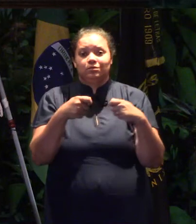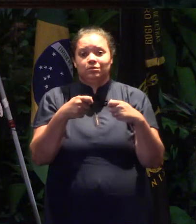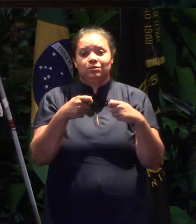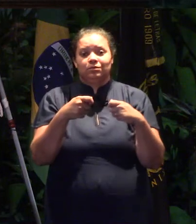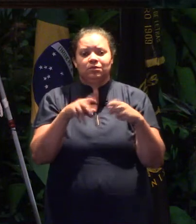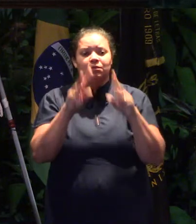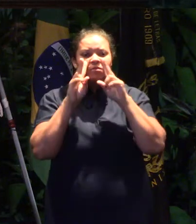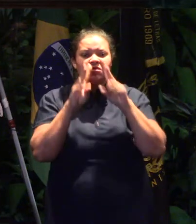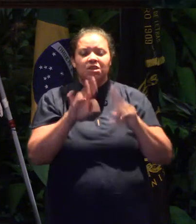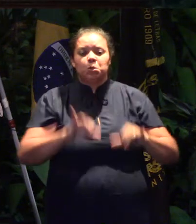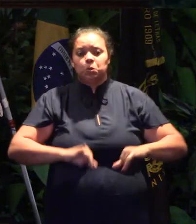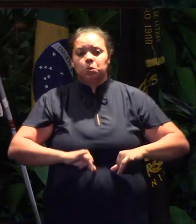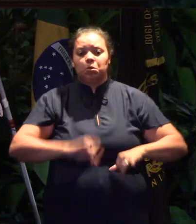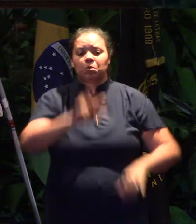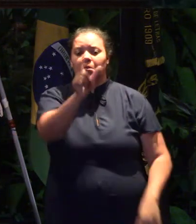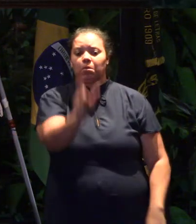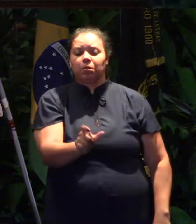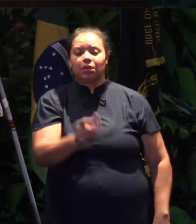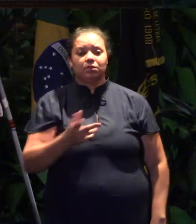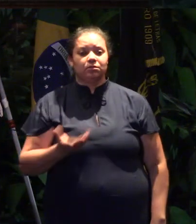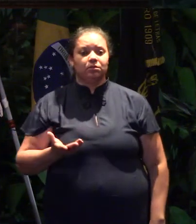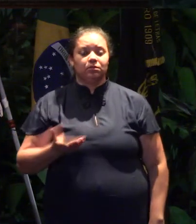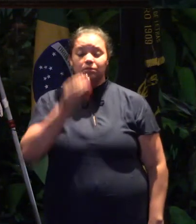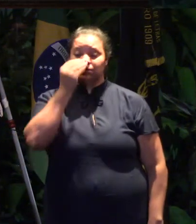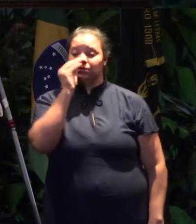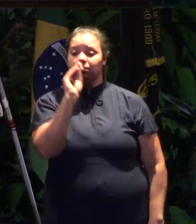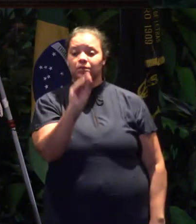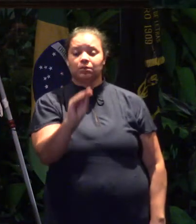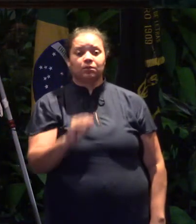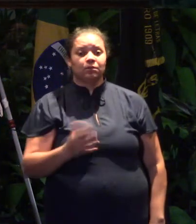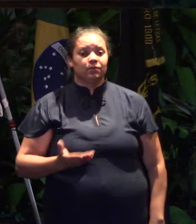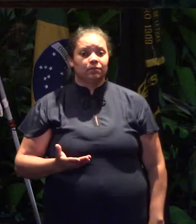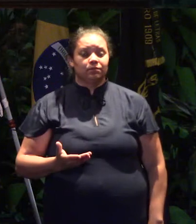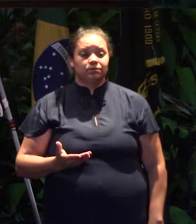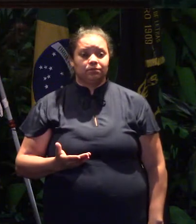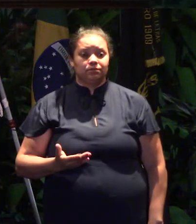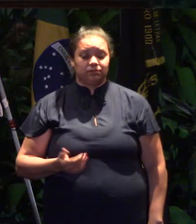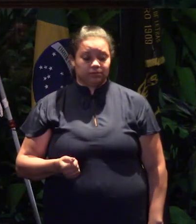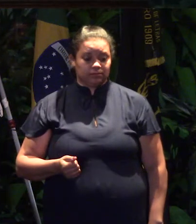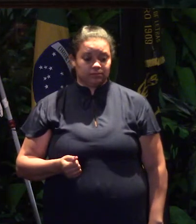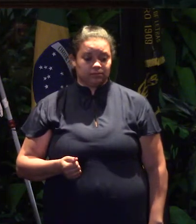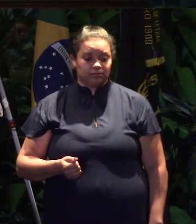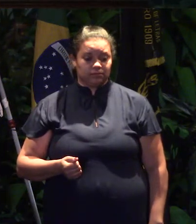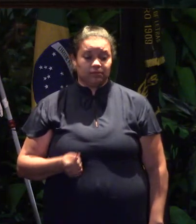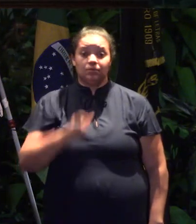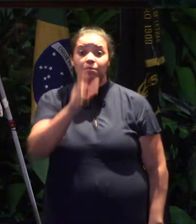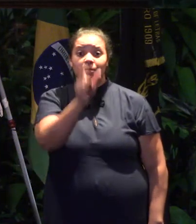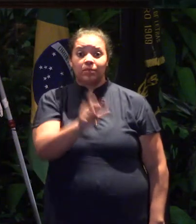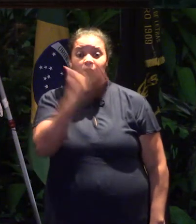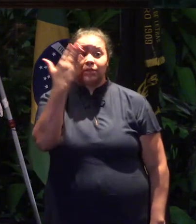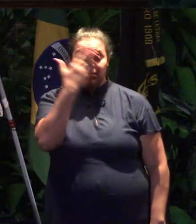ver o sofrimento de alguém, né, e seria, portanto, indiferente ao sofrimento de alguém. Tudo. Uma pessoa